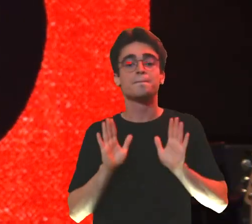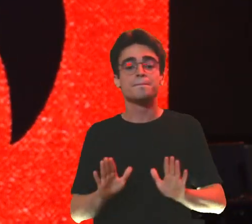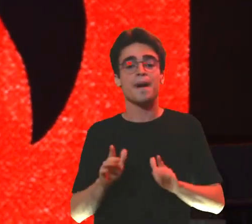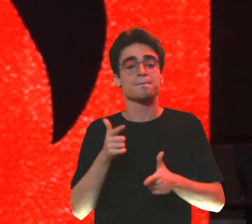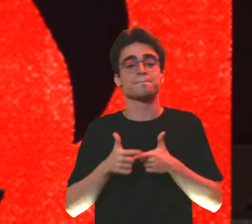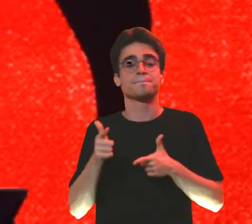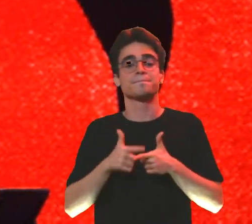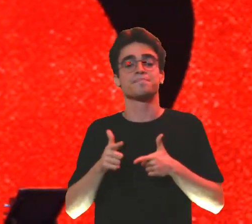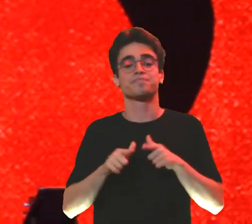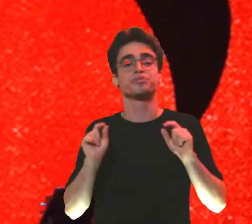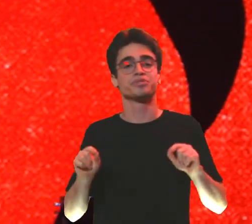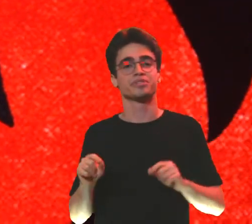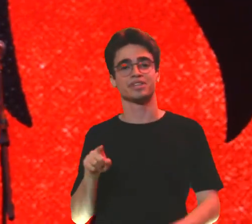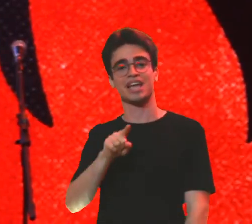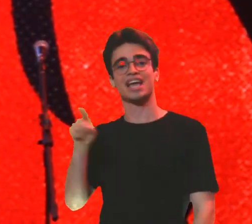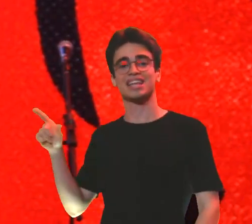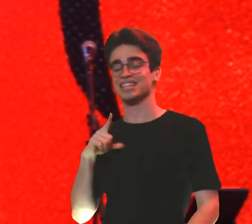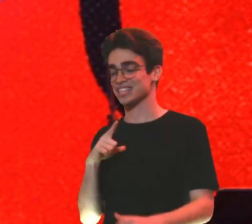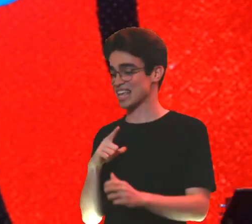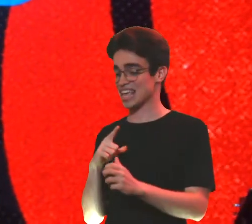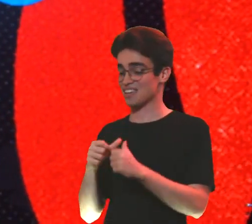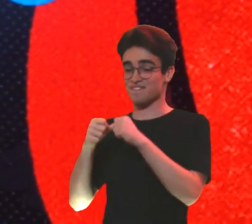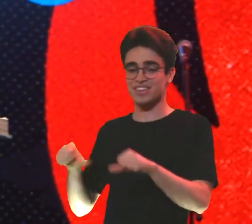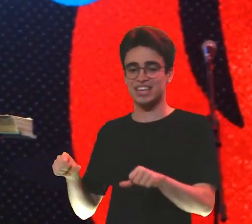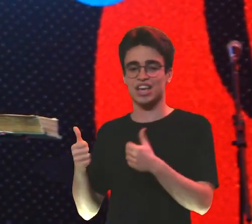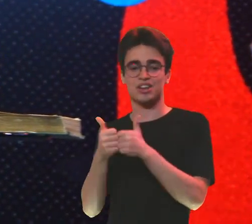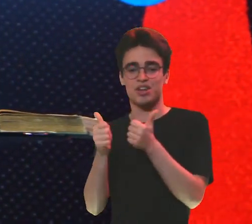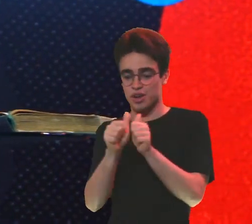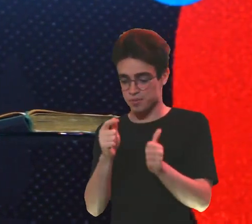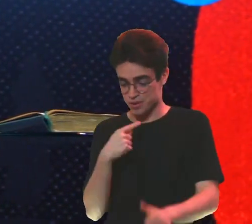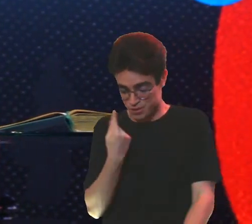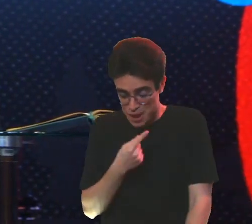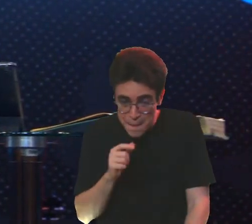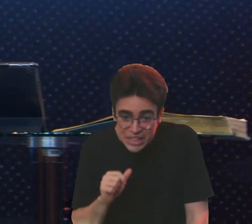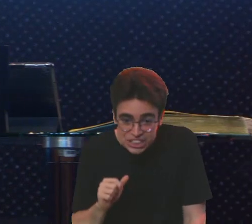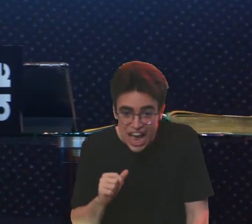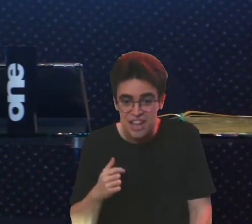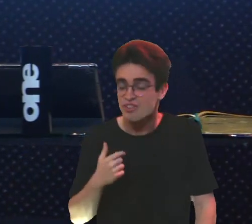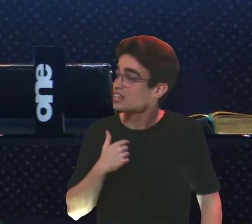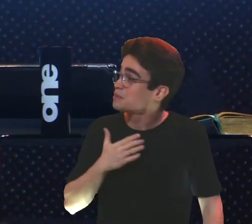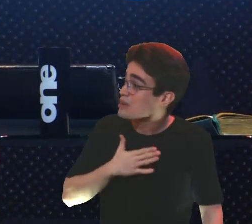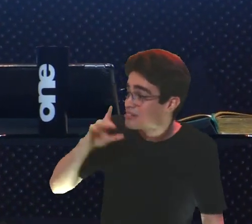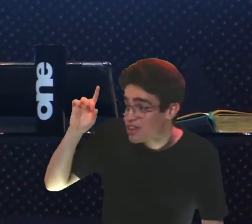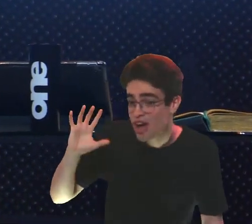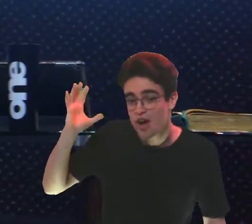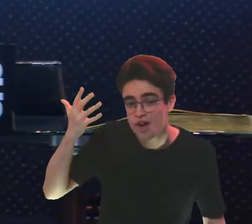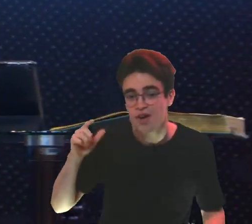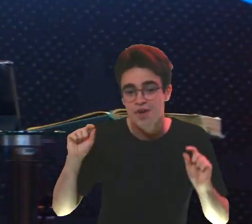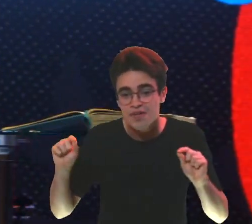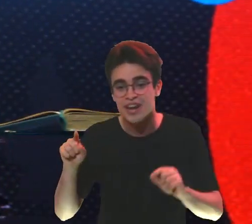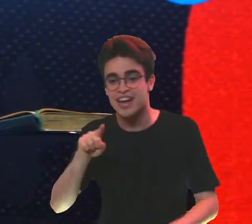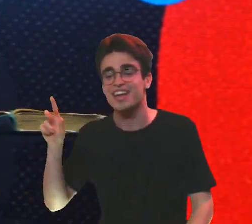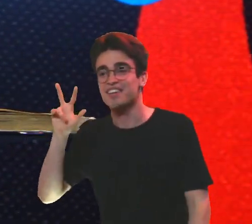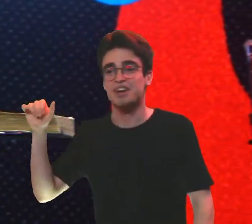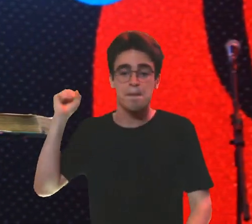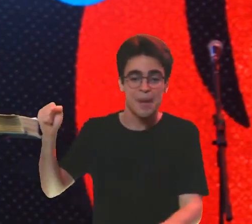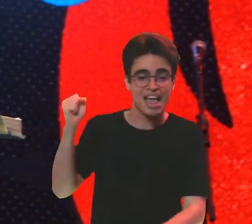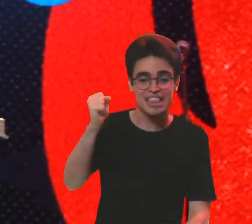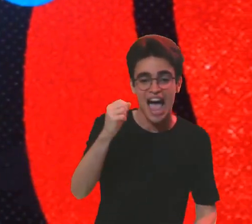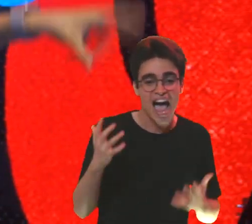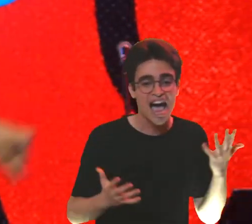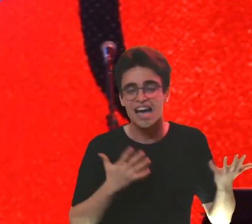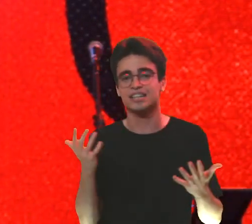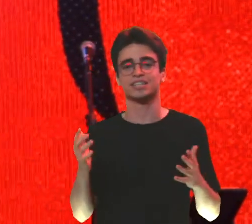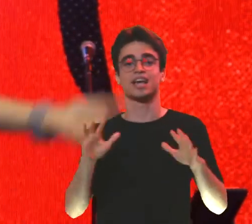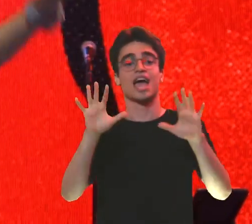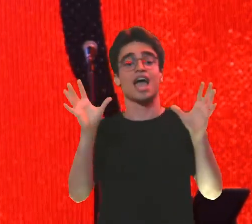era o problema? Eles estavam segurando o ônibus, então não tinha o que fazer. Eu lembro que a gente só ficou abaixado. E eu estava assim, meu Deus, o que vai acontecer? Será que eles vão se matar?